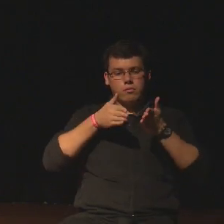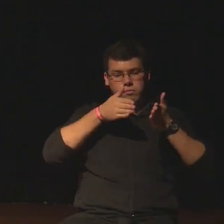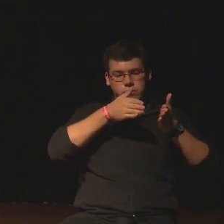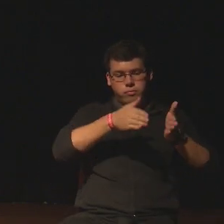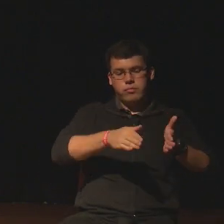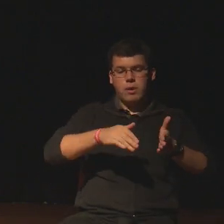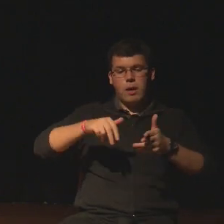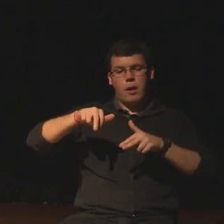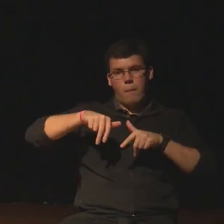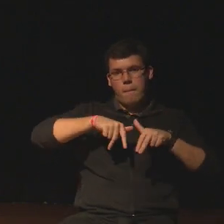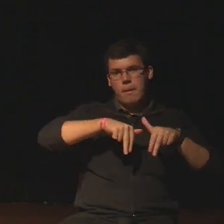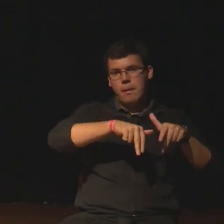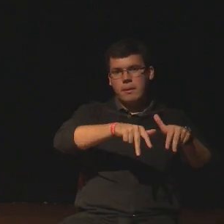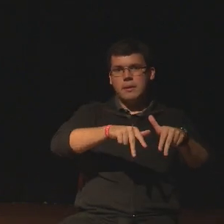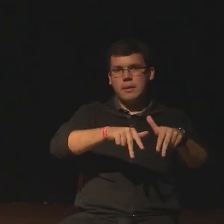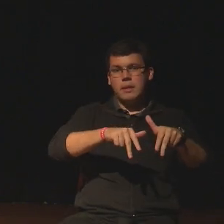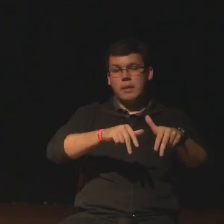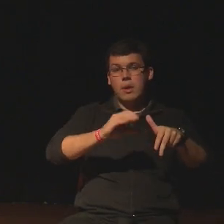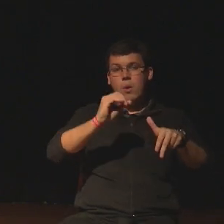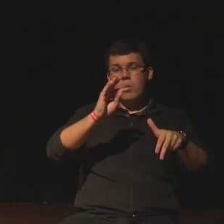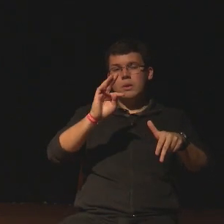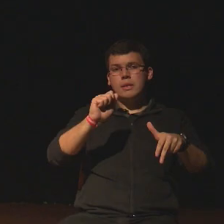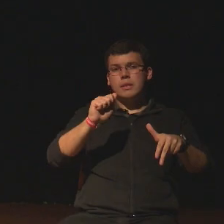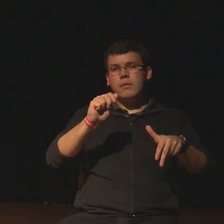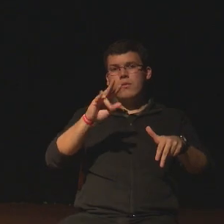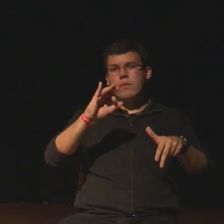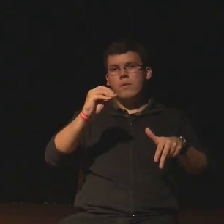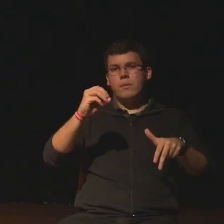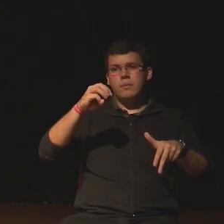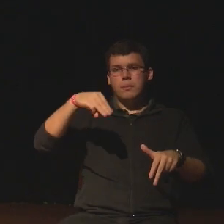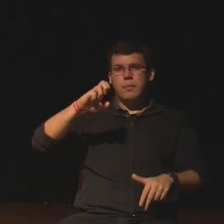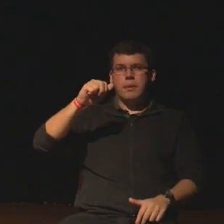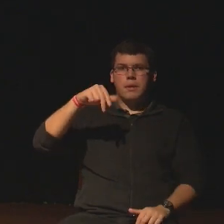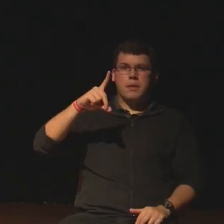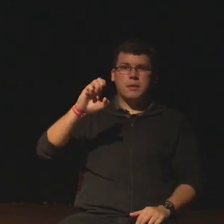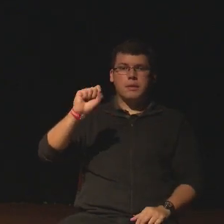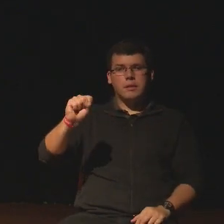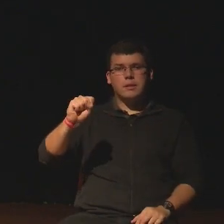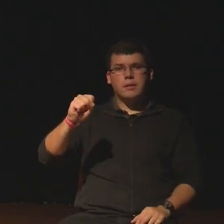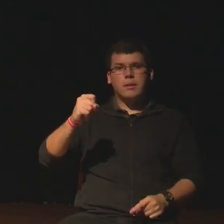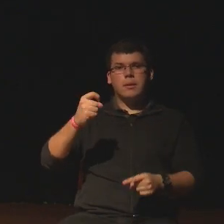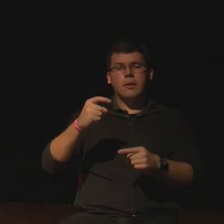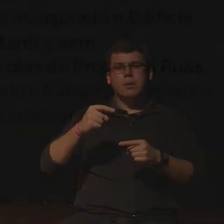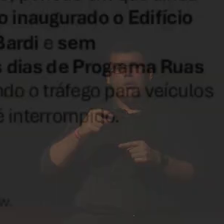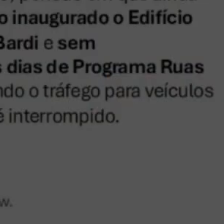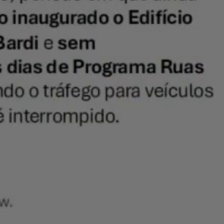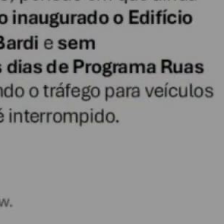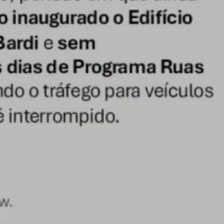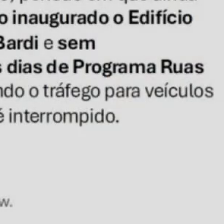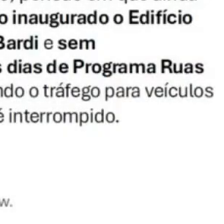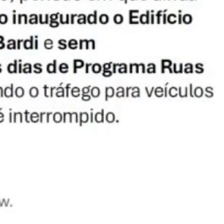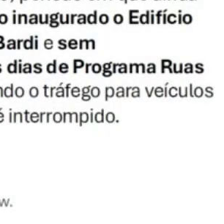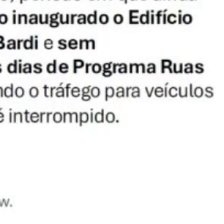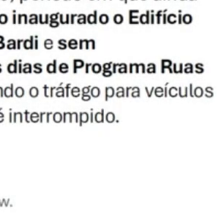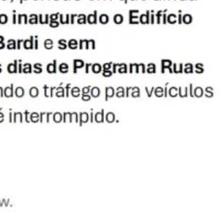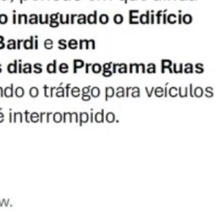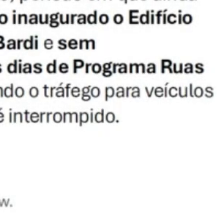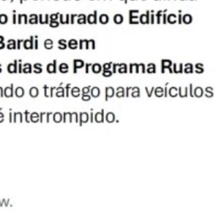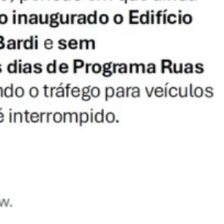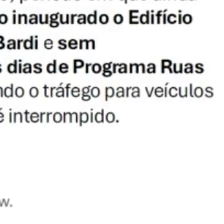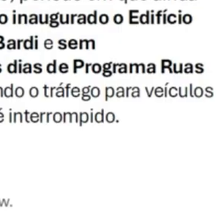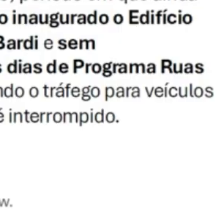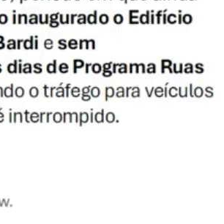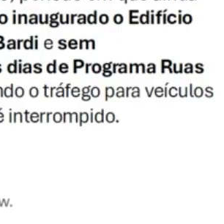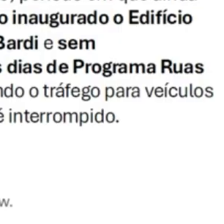a situação da Otávio Mendes com as calçadas largas inadequadas à acessibilidade. Parte do leito carroçável é usado